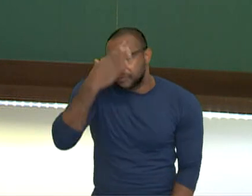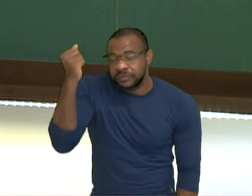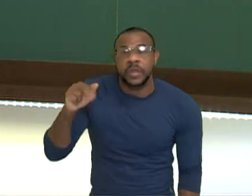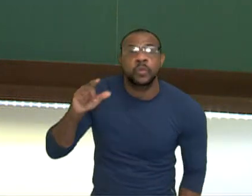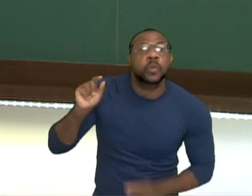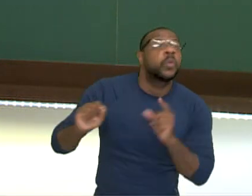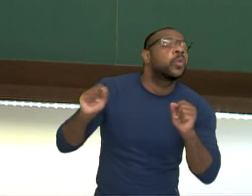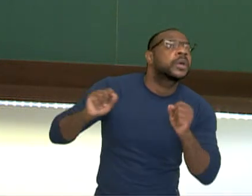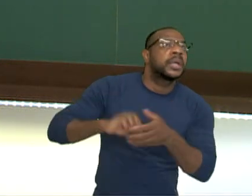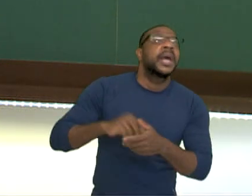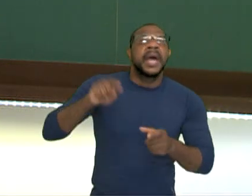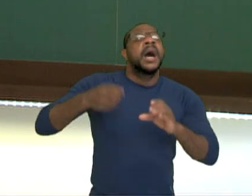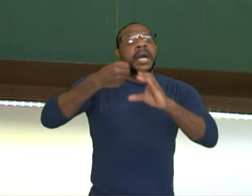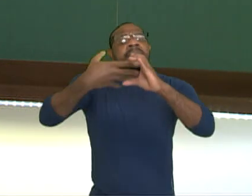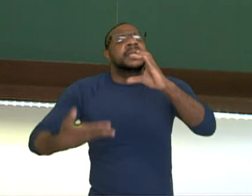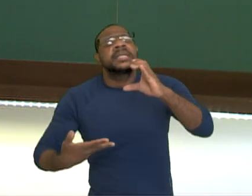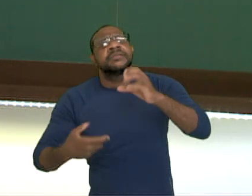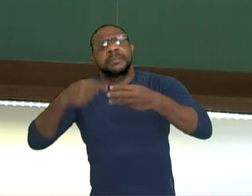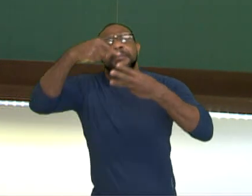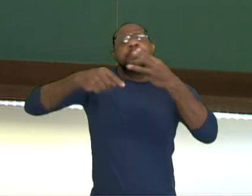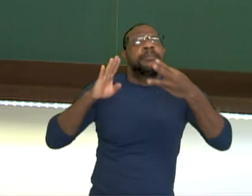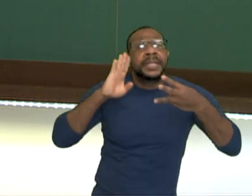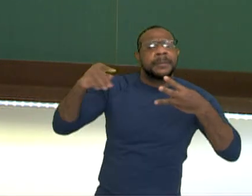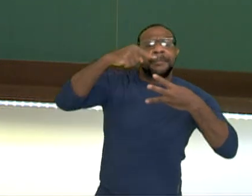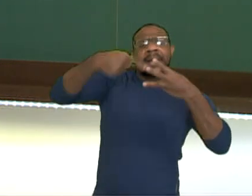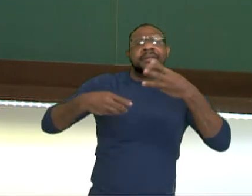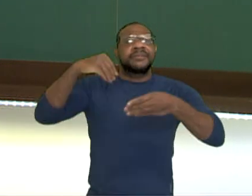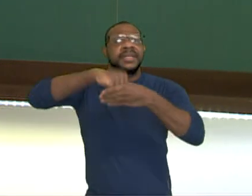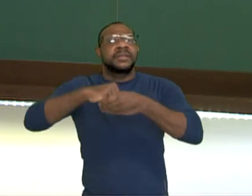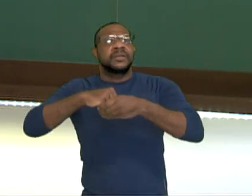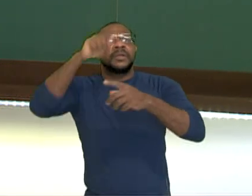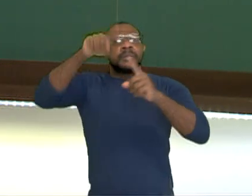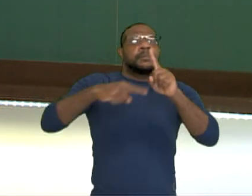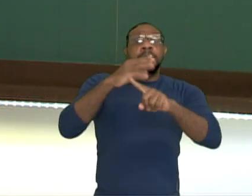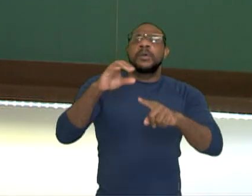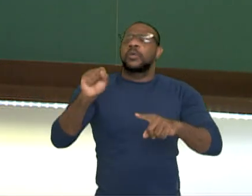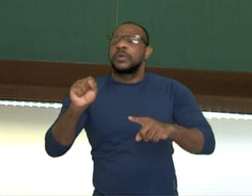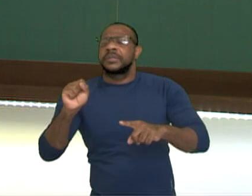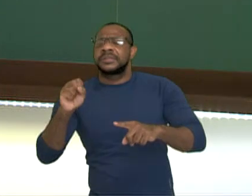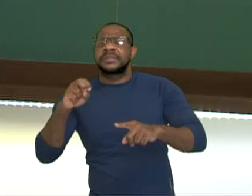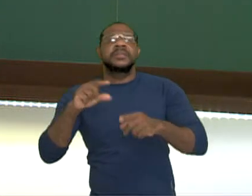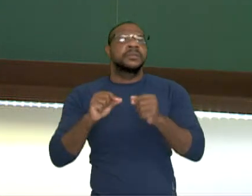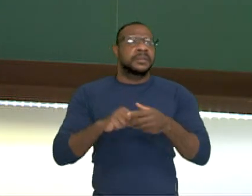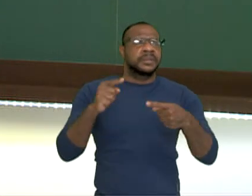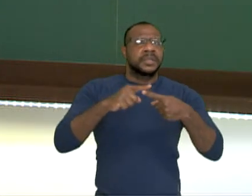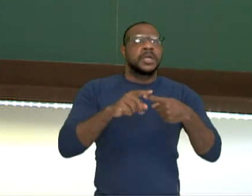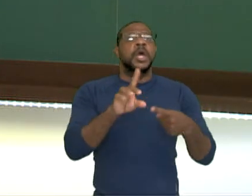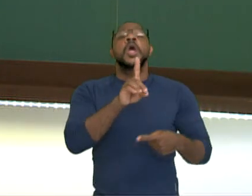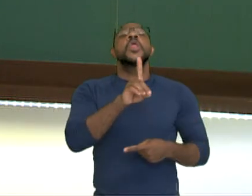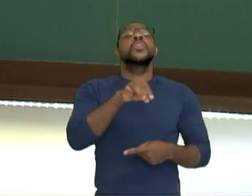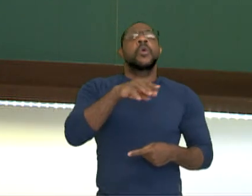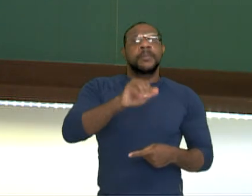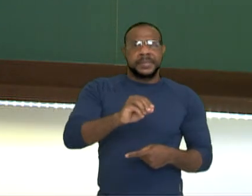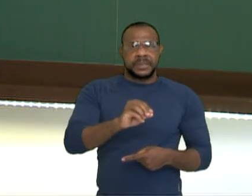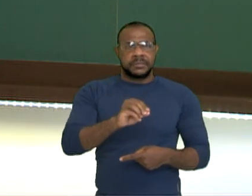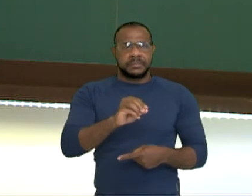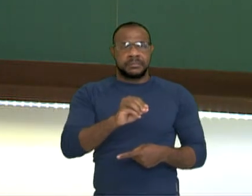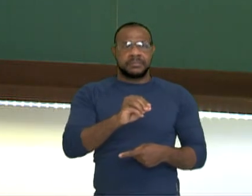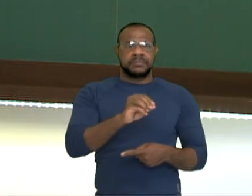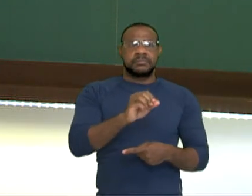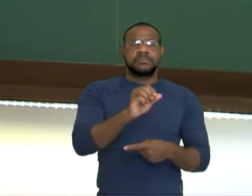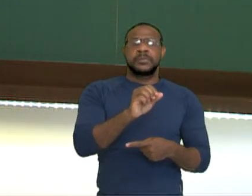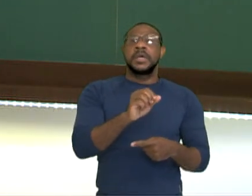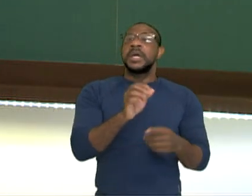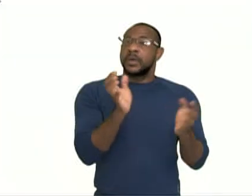Então, quais são as características principais de uma função cosseno? Eu tenho o domínio dela, que são os números